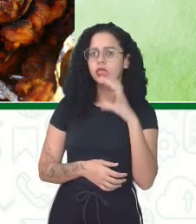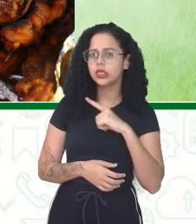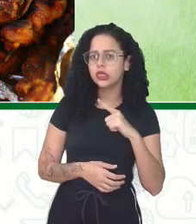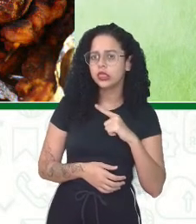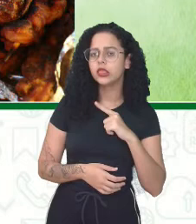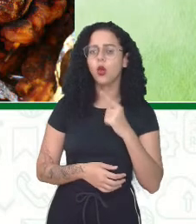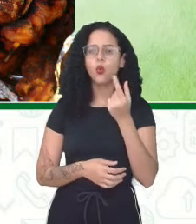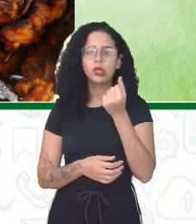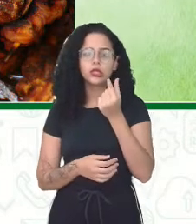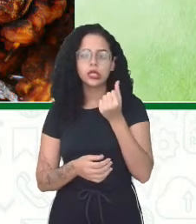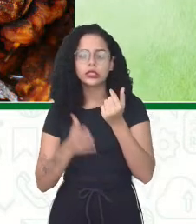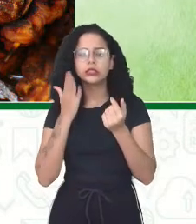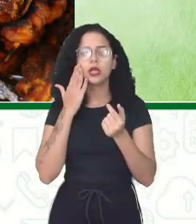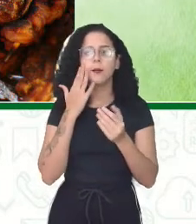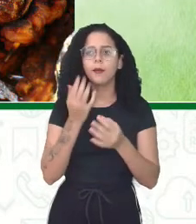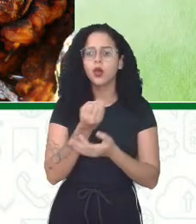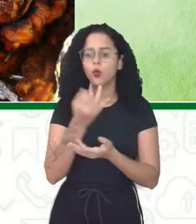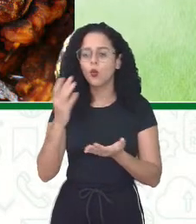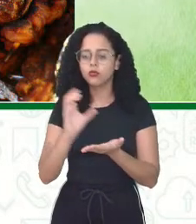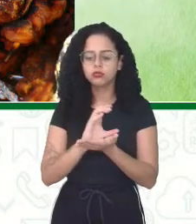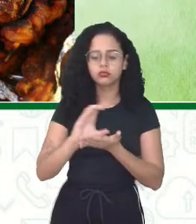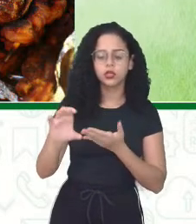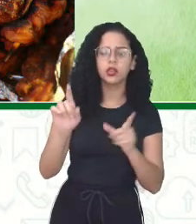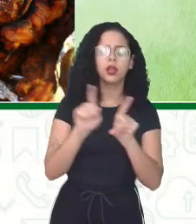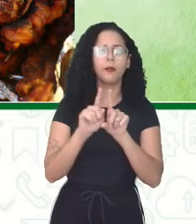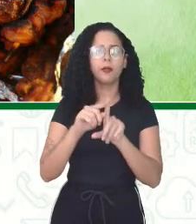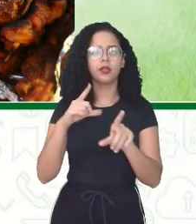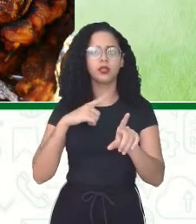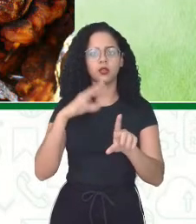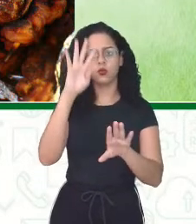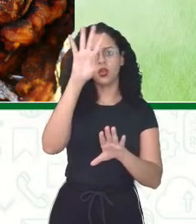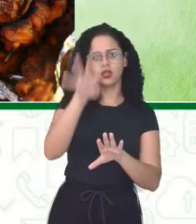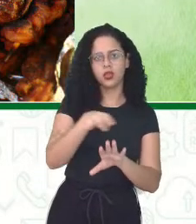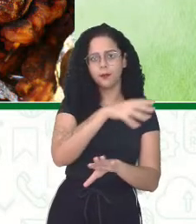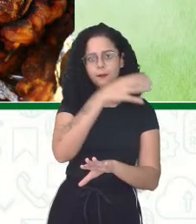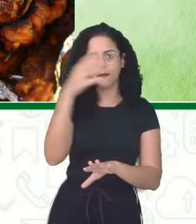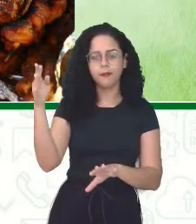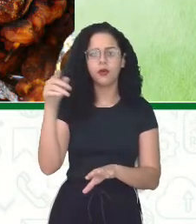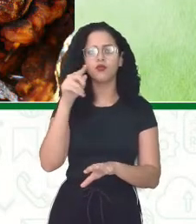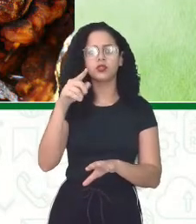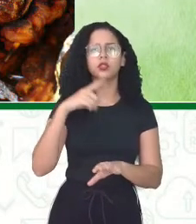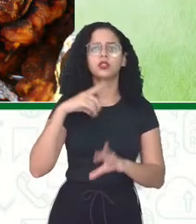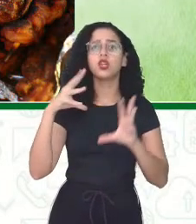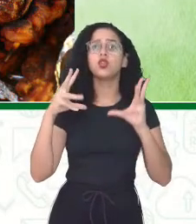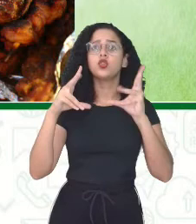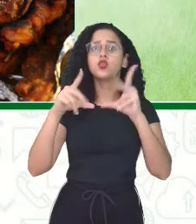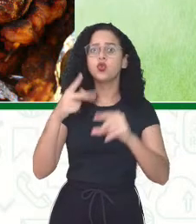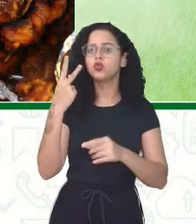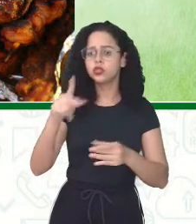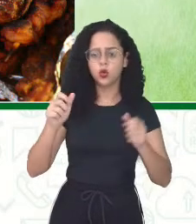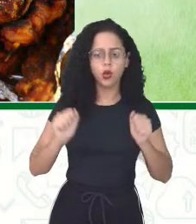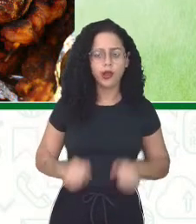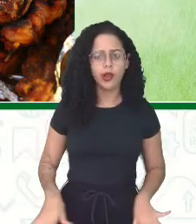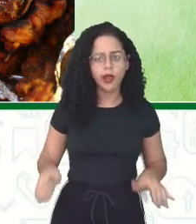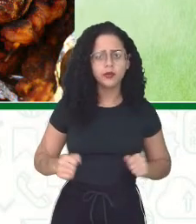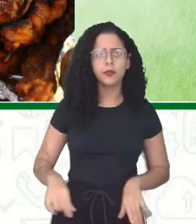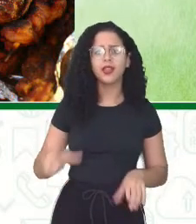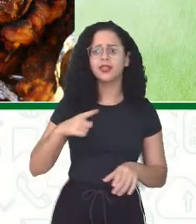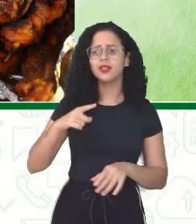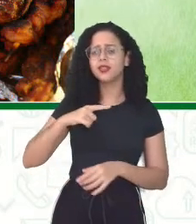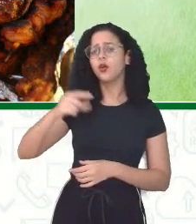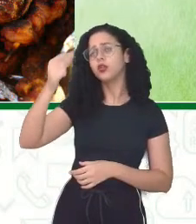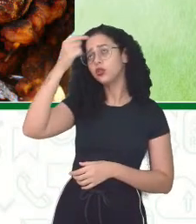orçamento, ter uma tabela onde você tem todos os seus gastos, Para você ter uma